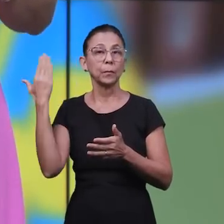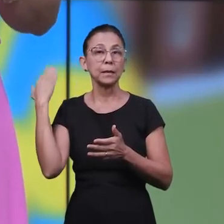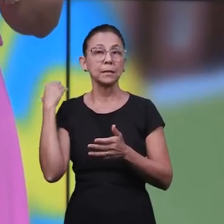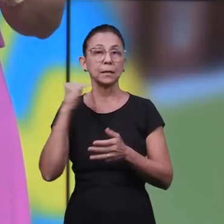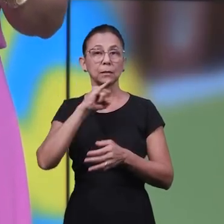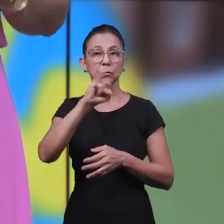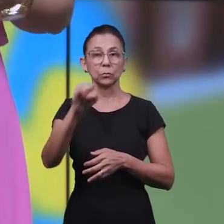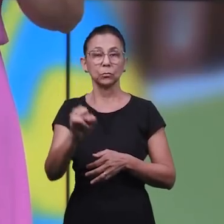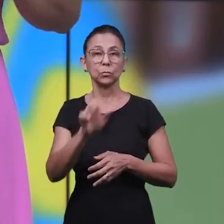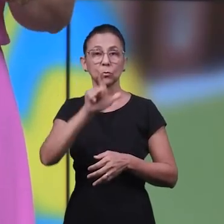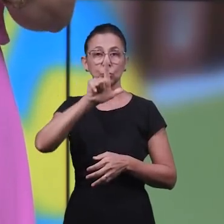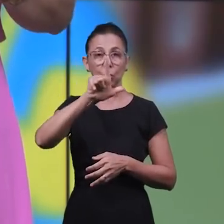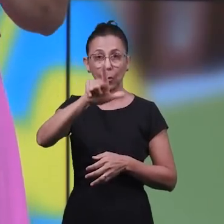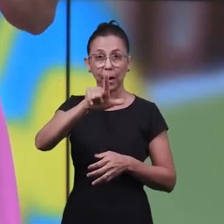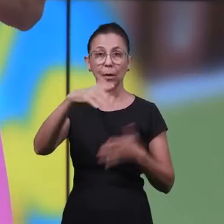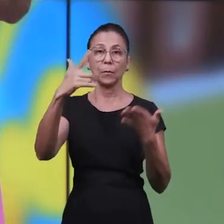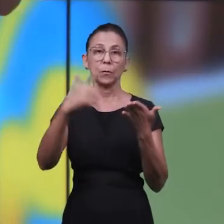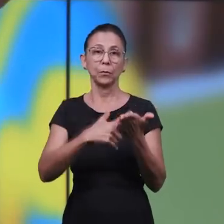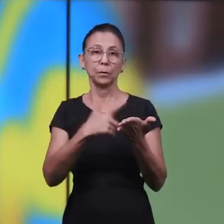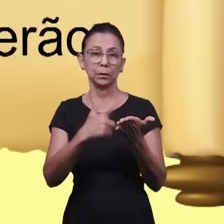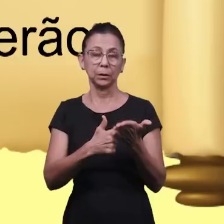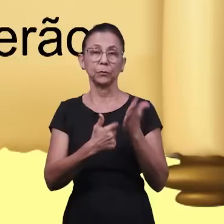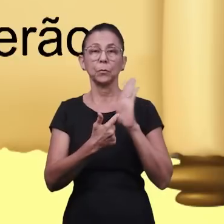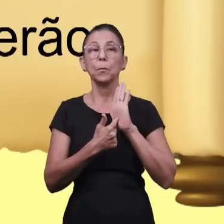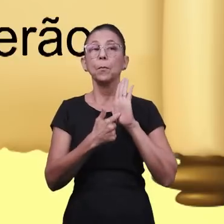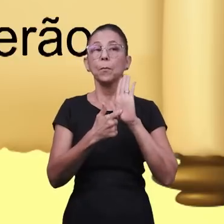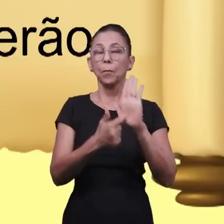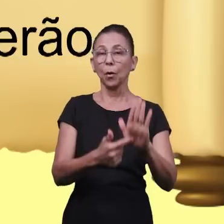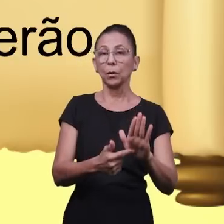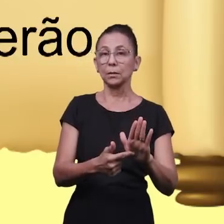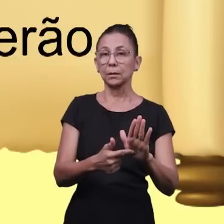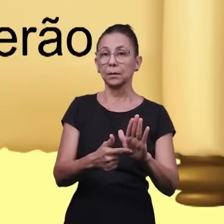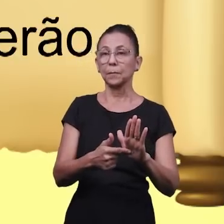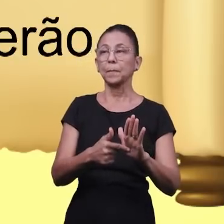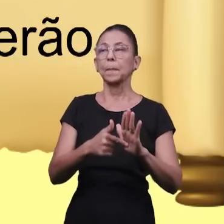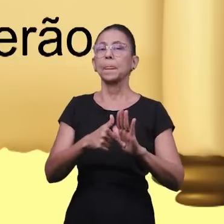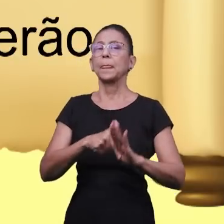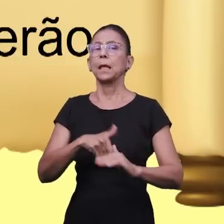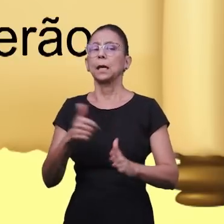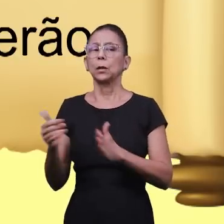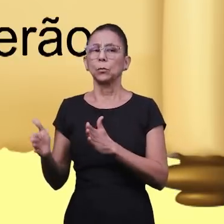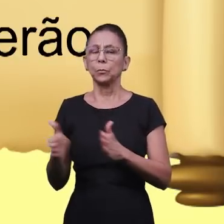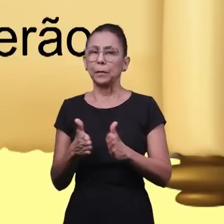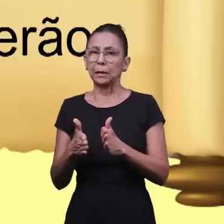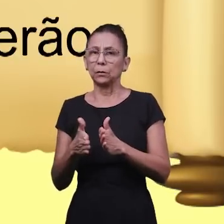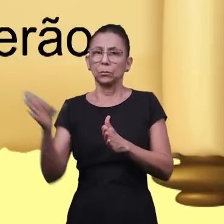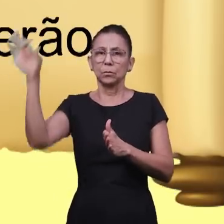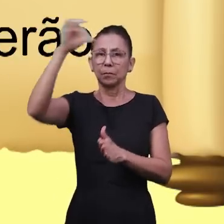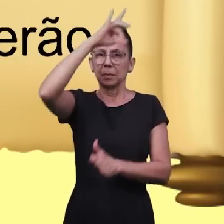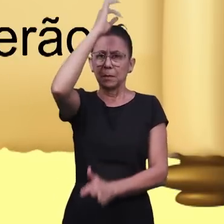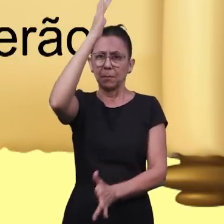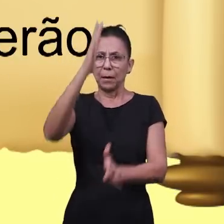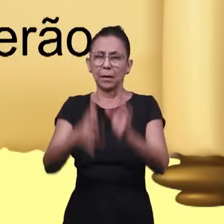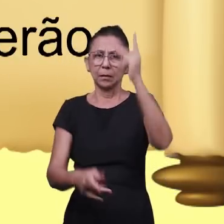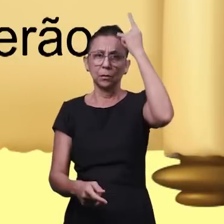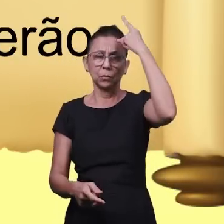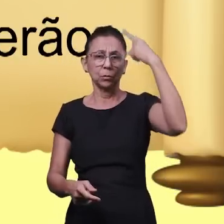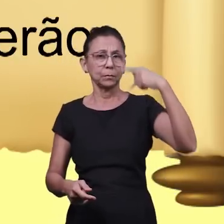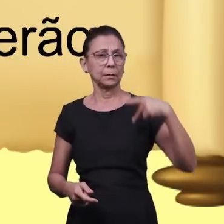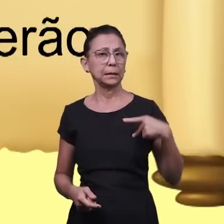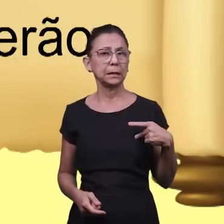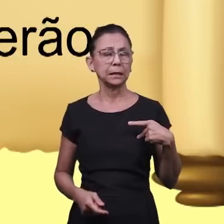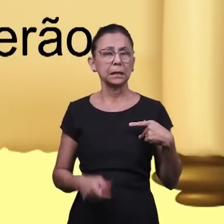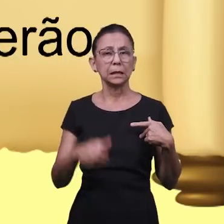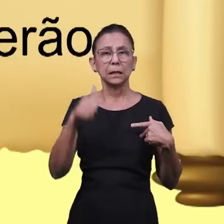Joel disse assim, que haveria um tempo em que o Espírito seria derramado sobre toda a carne. Filhos